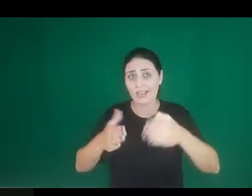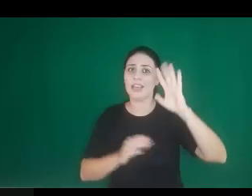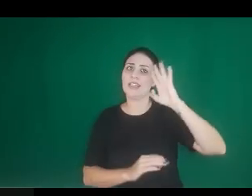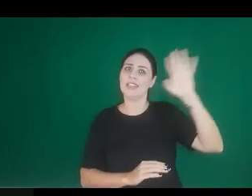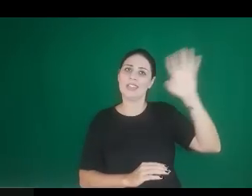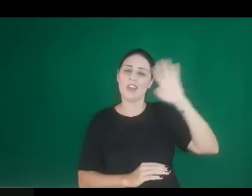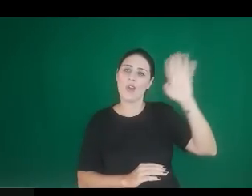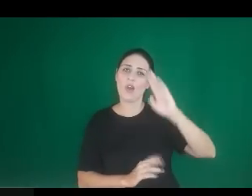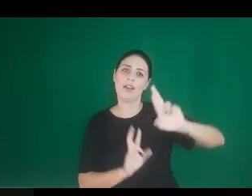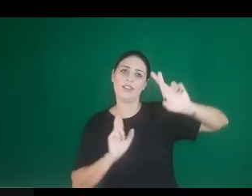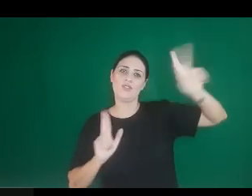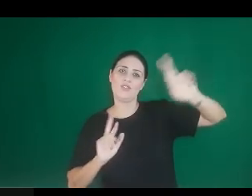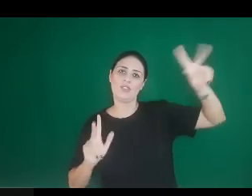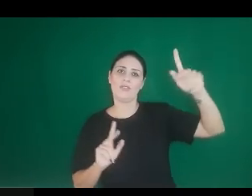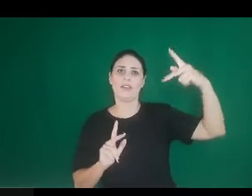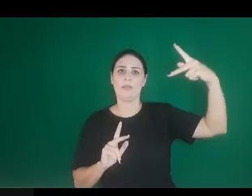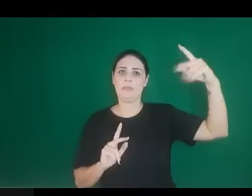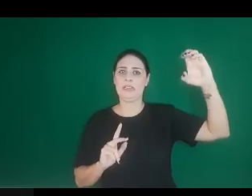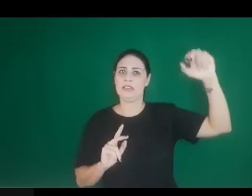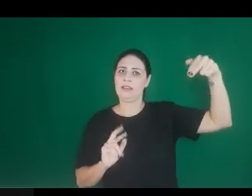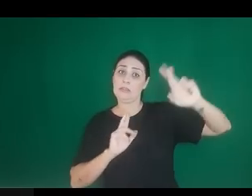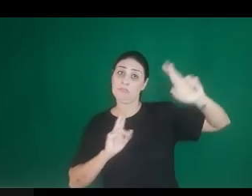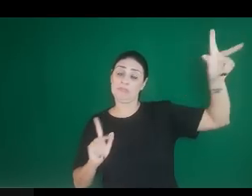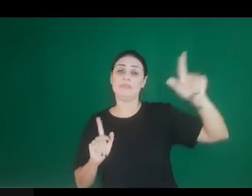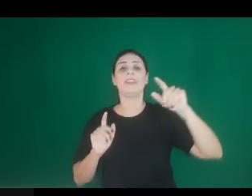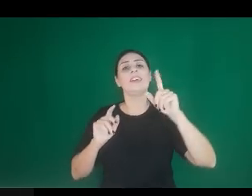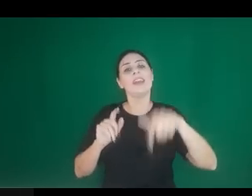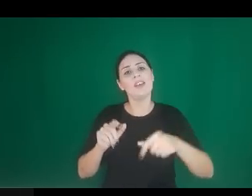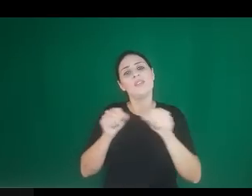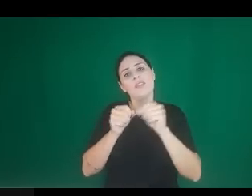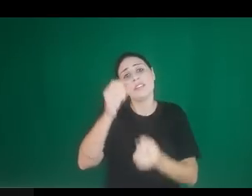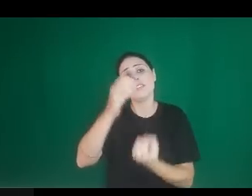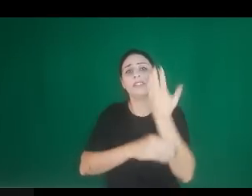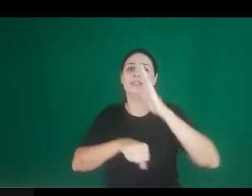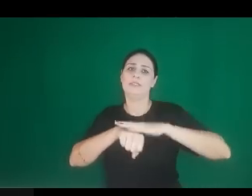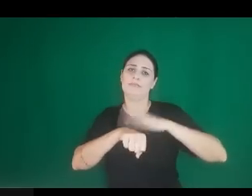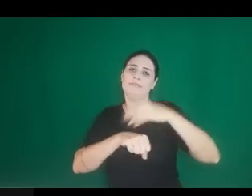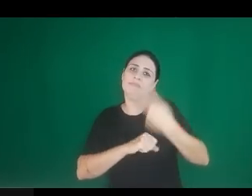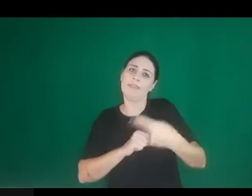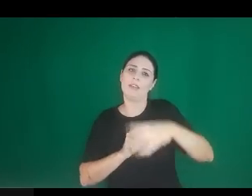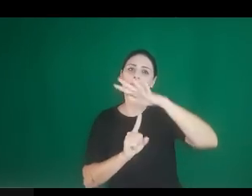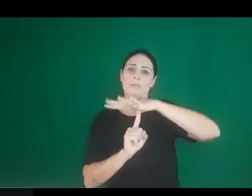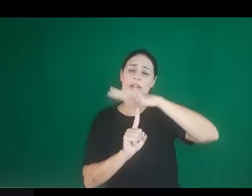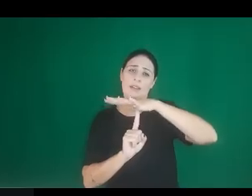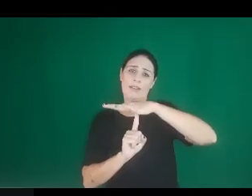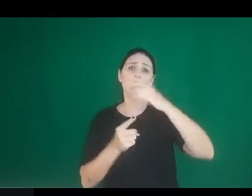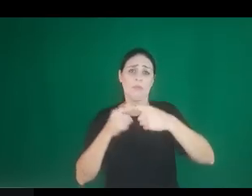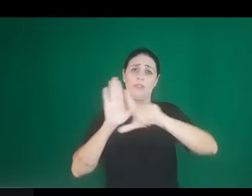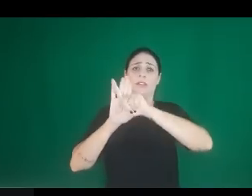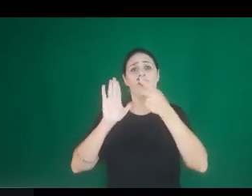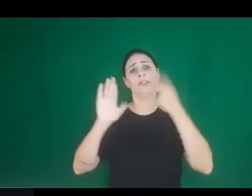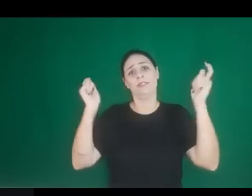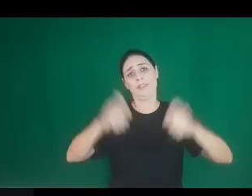linha teórica que se diferenciava dos PCNs, elaborou suas próprias diretrizes, porque era assegurado essa